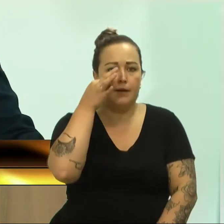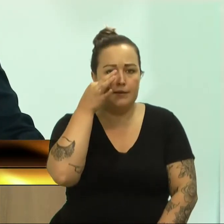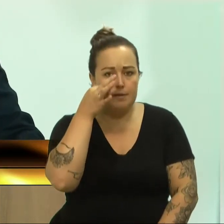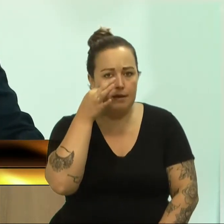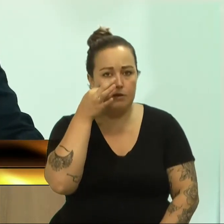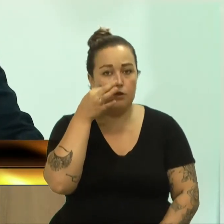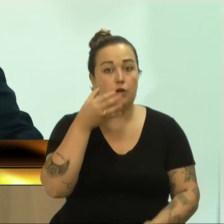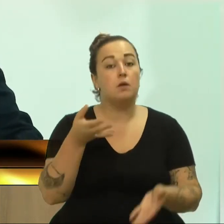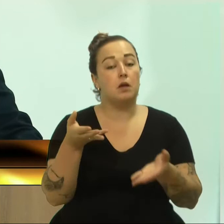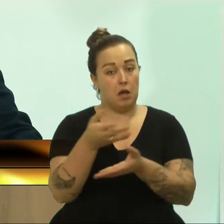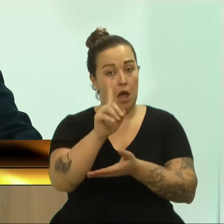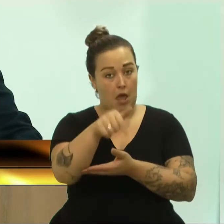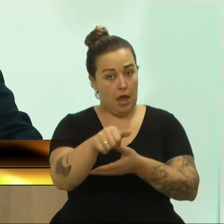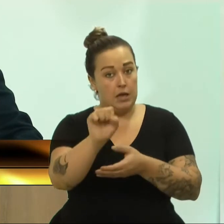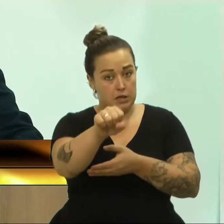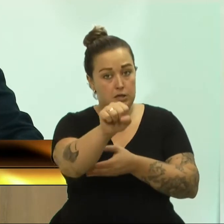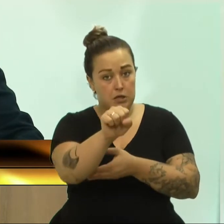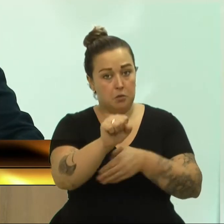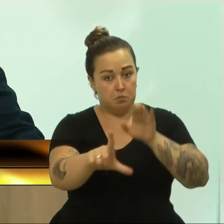um ato válido,